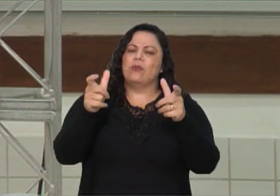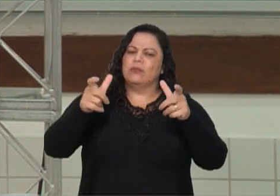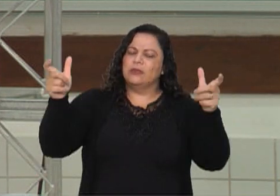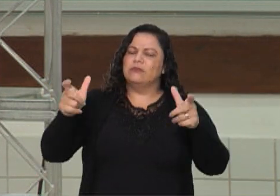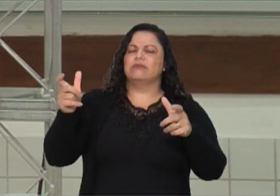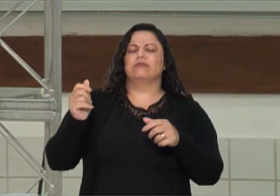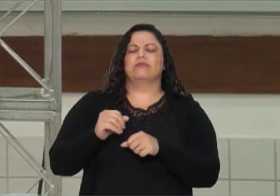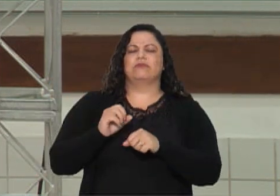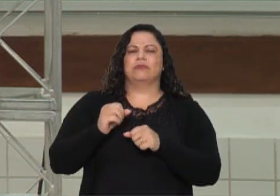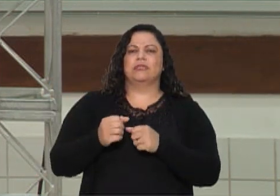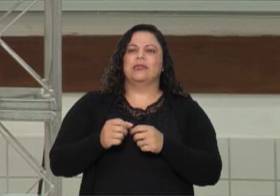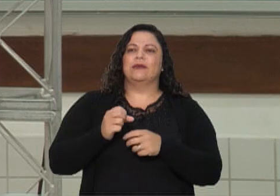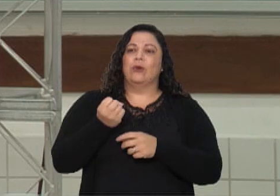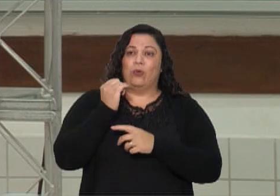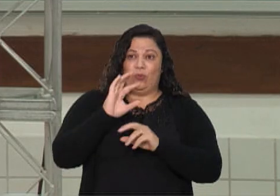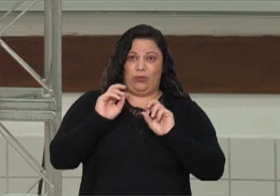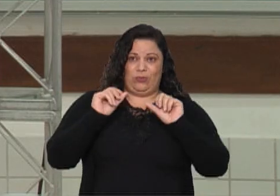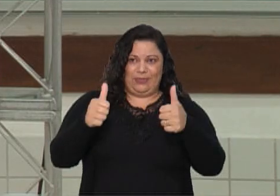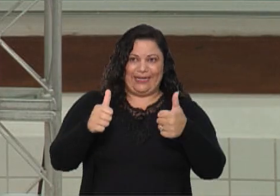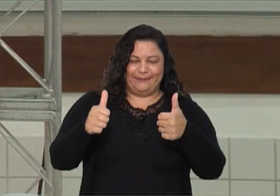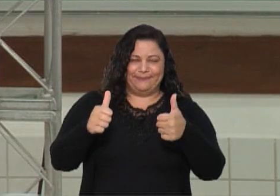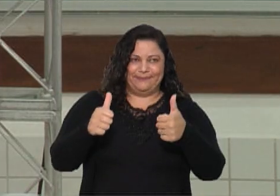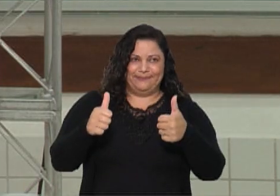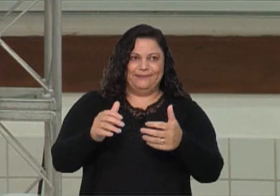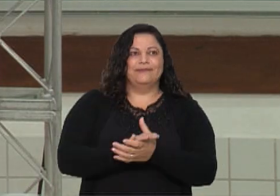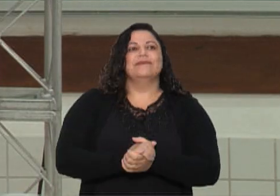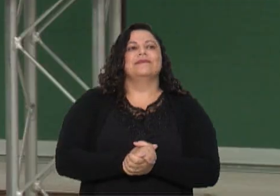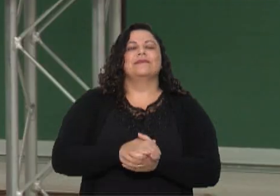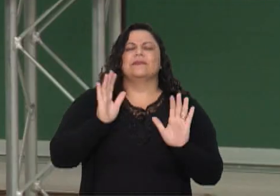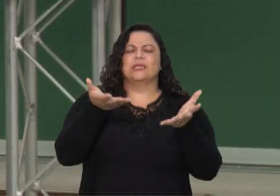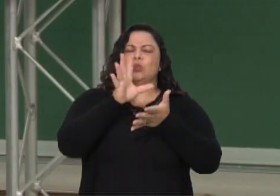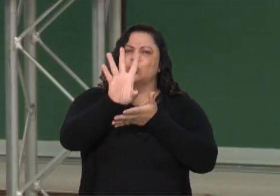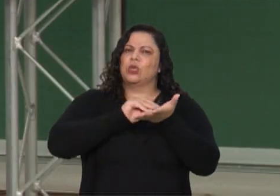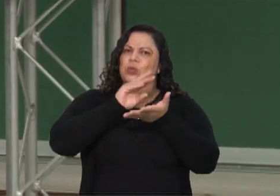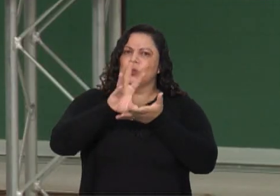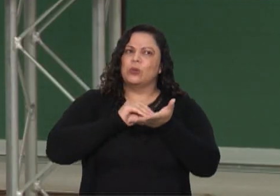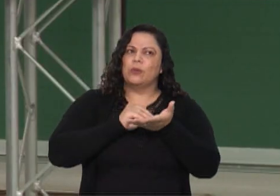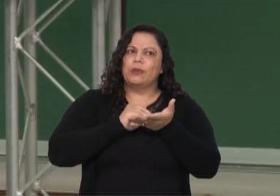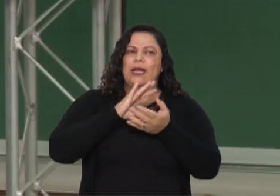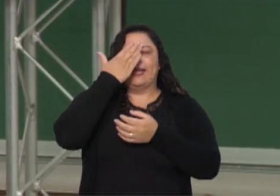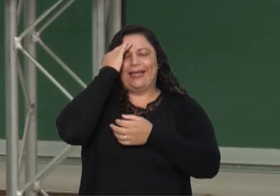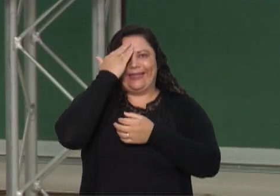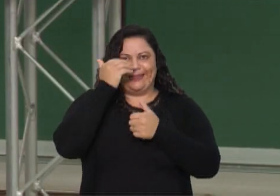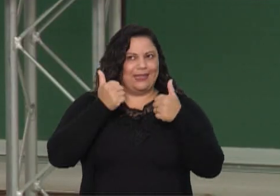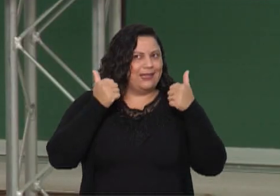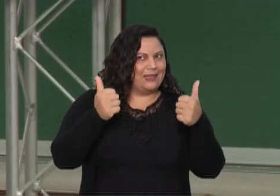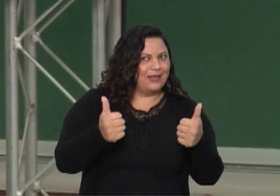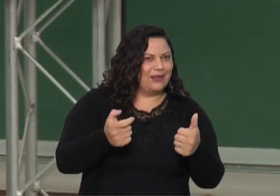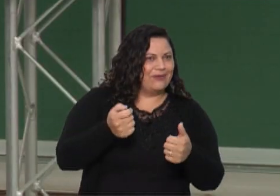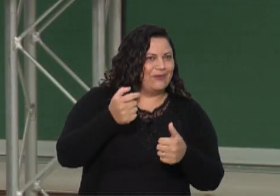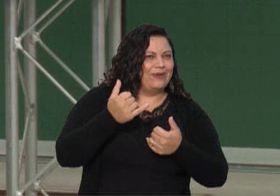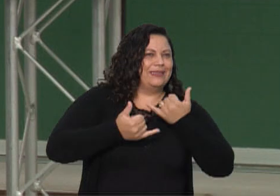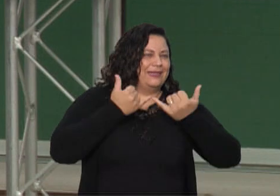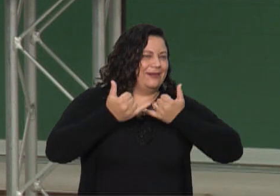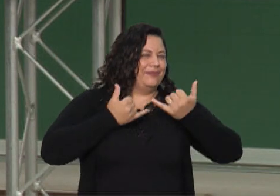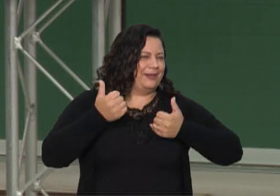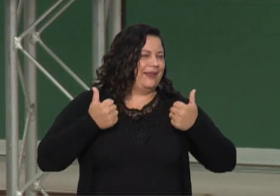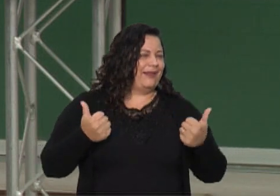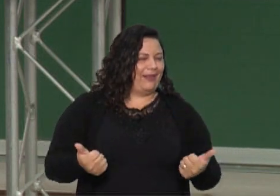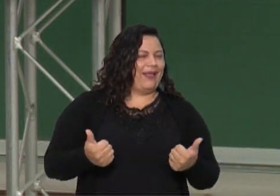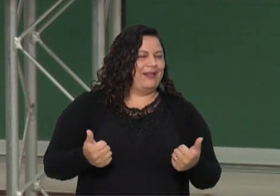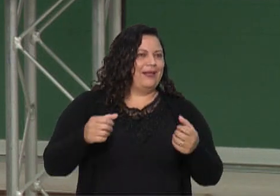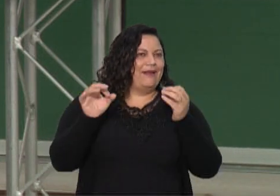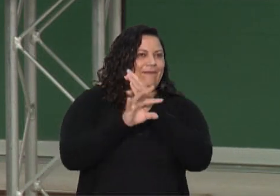palitinhos aí, ok? Beleza. Copiadinho? Entenderam? Aposto que vocês já estão quase querendo jogar, né? Não. Vamos terminar